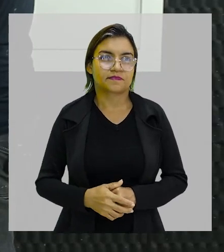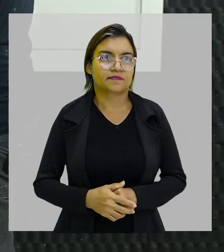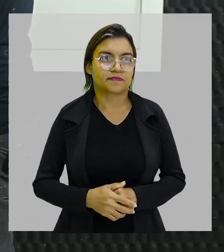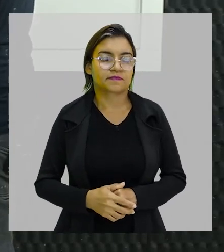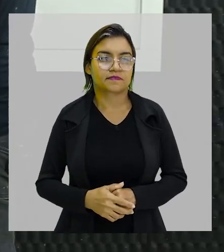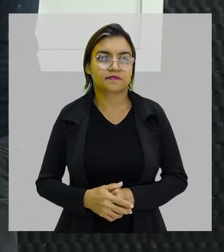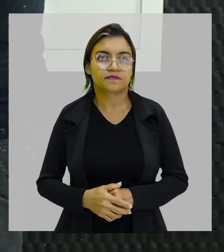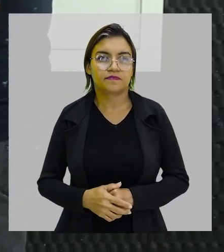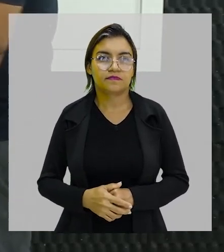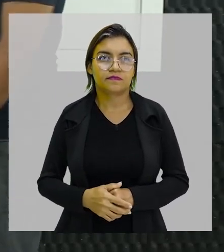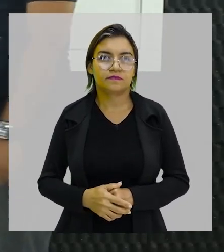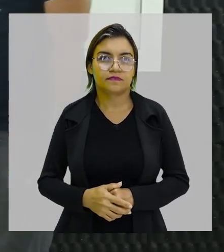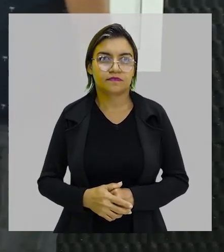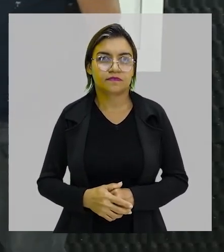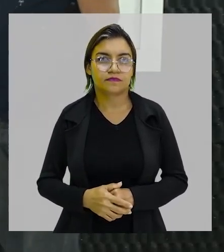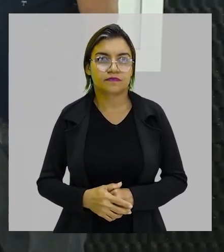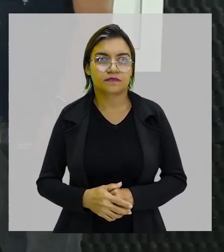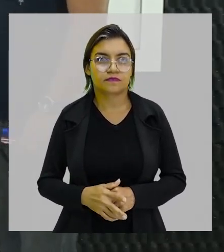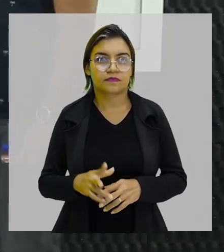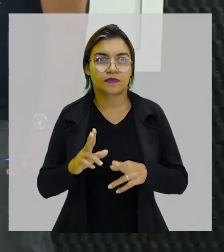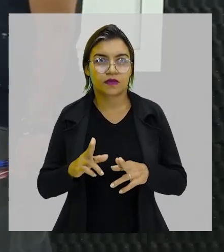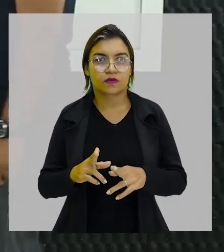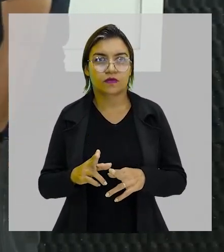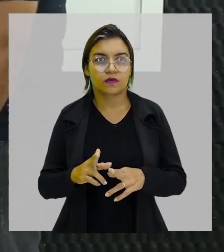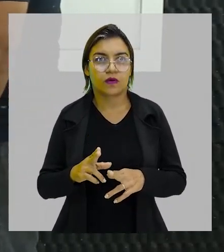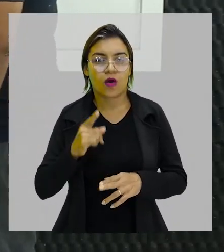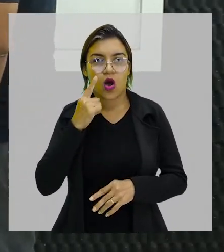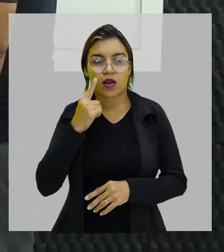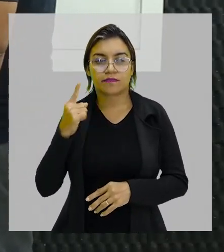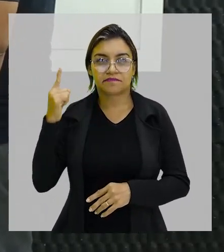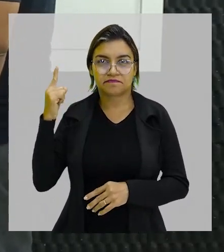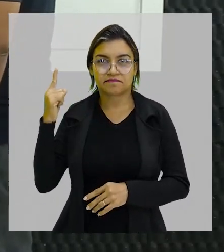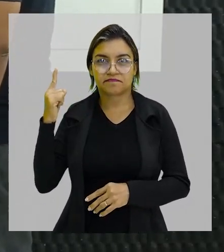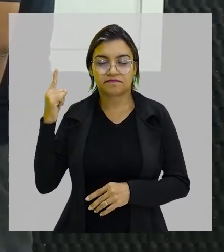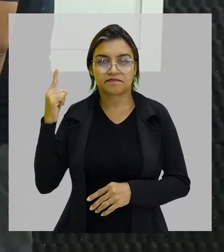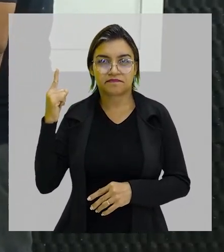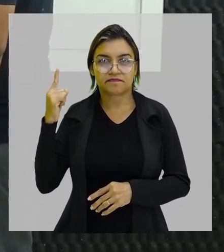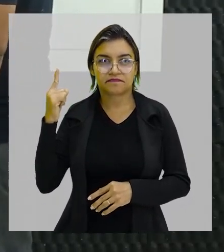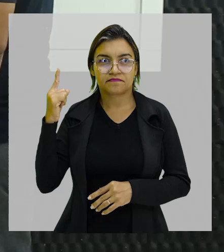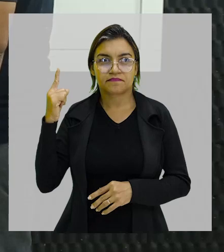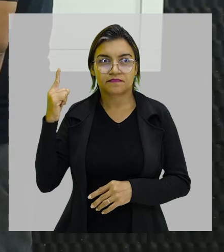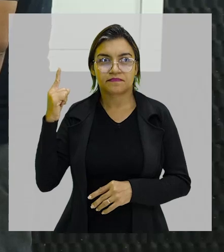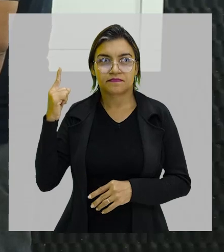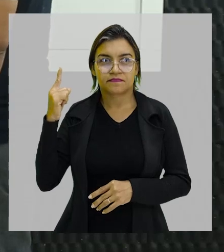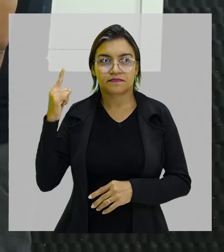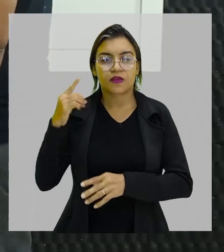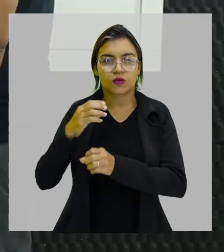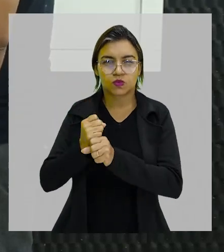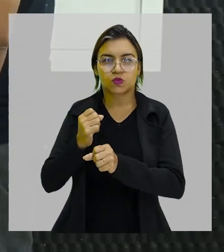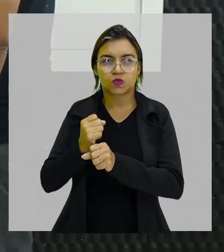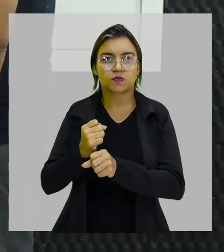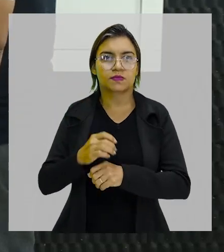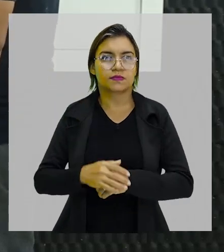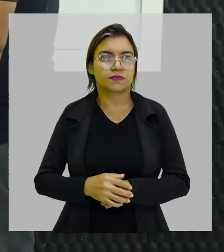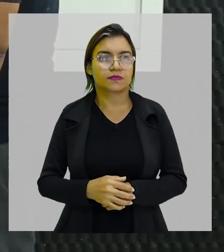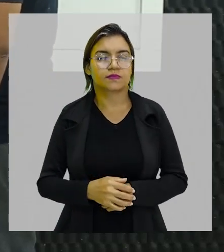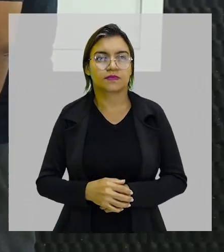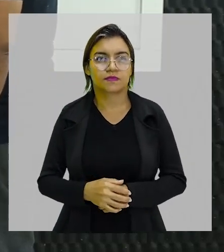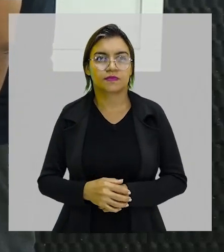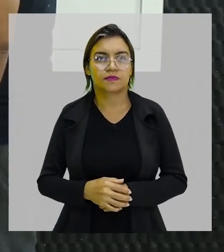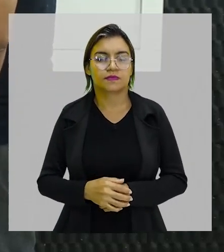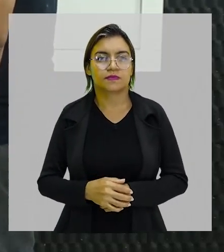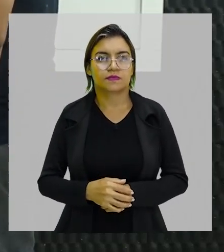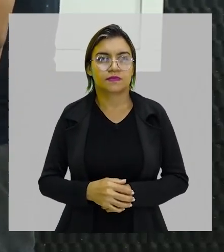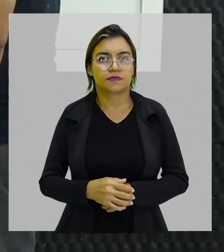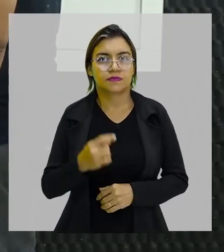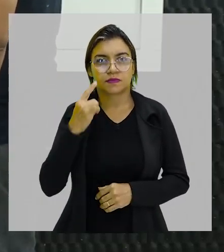4 dá 36, não é isso? 2 vezes 1 dá 2, 2 vezes 4 dá 8. Então,